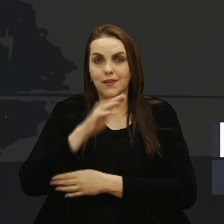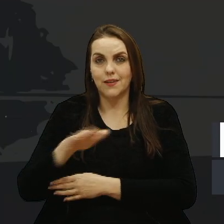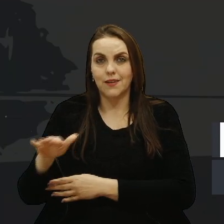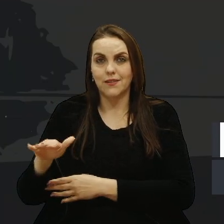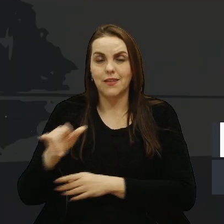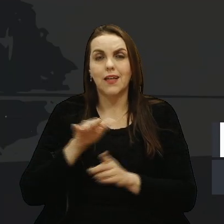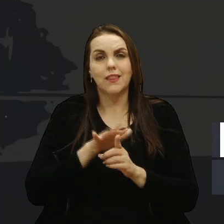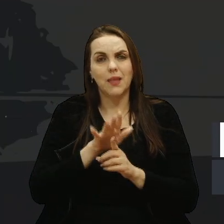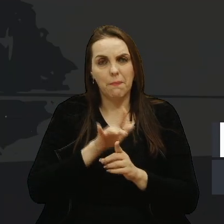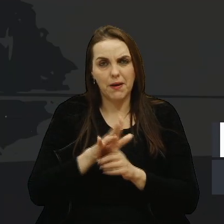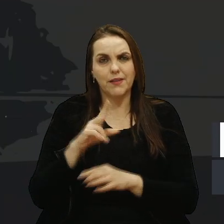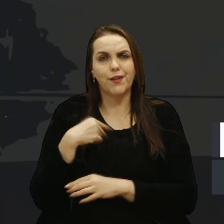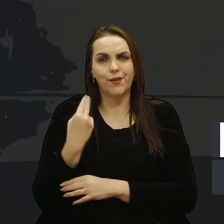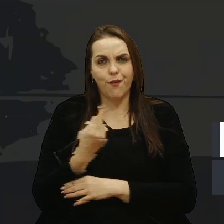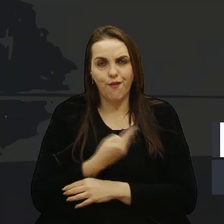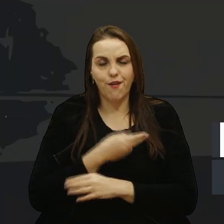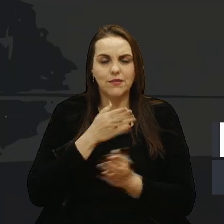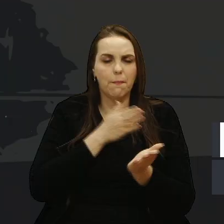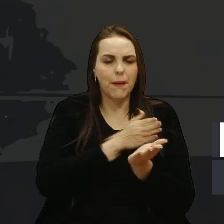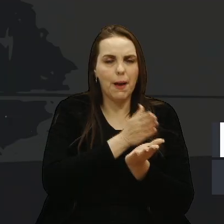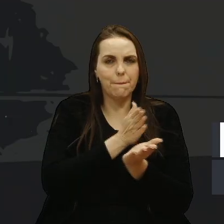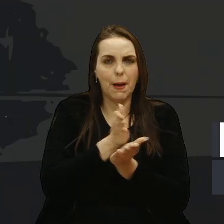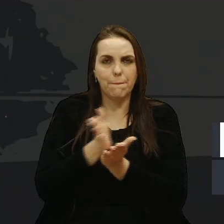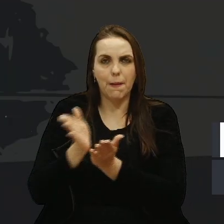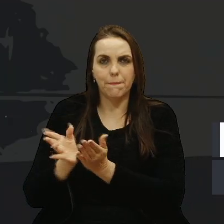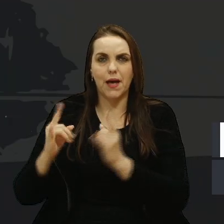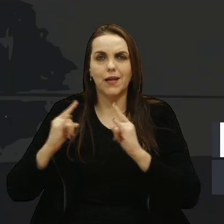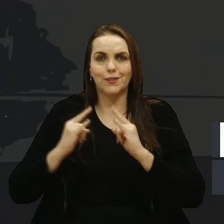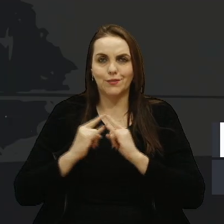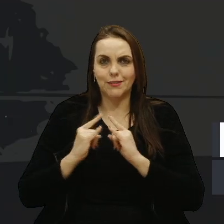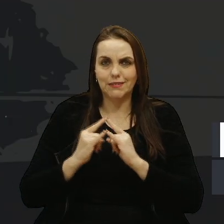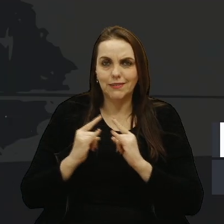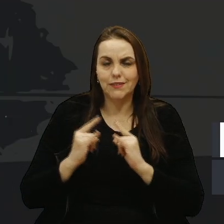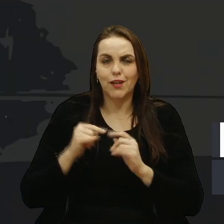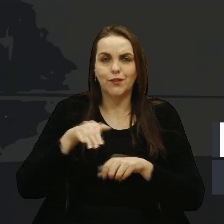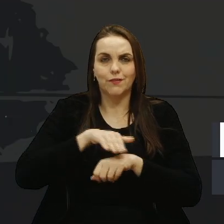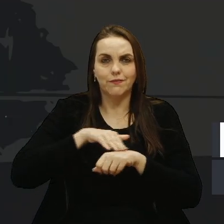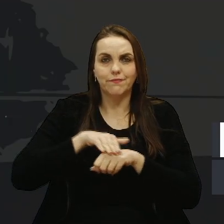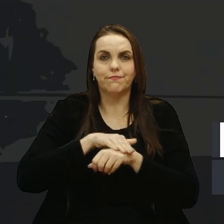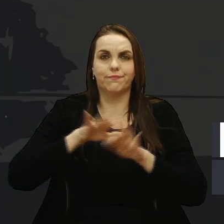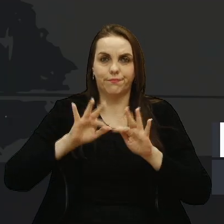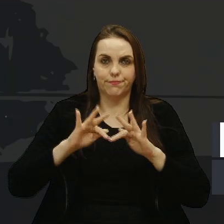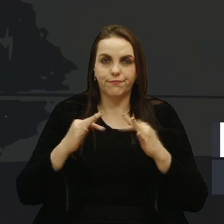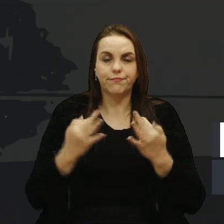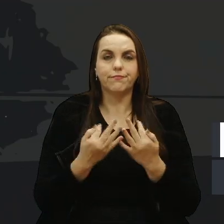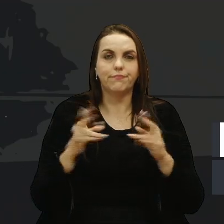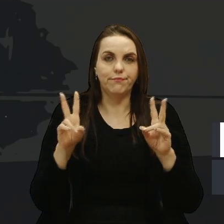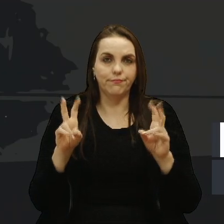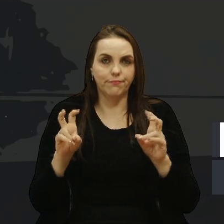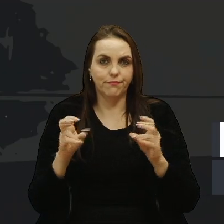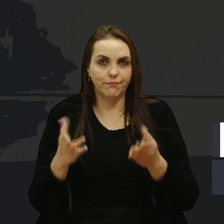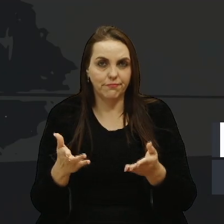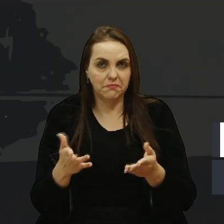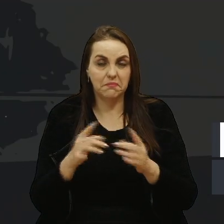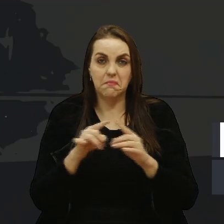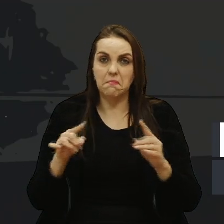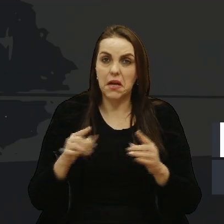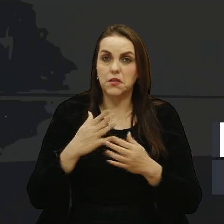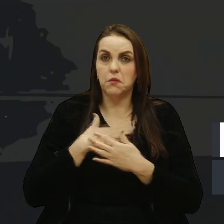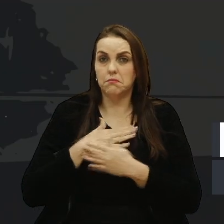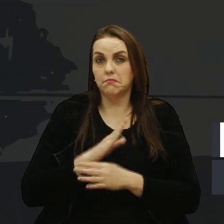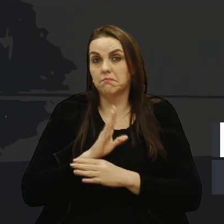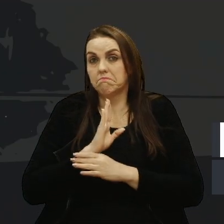nossa, a gente foi em diversas entidades, conversou com diversas famílias sobre essa questão. Mas fiquei para mim